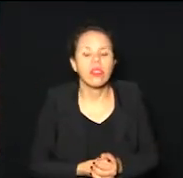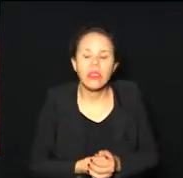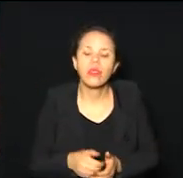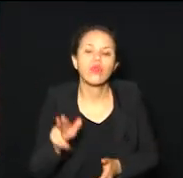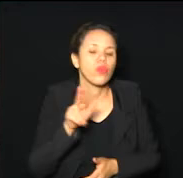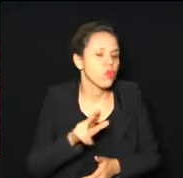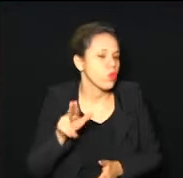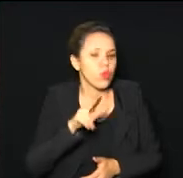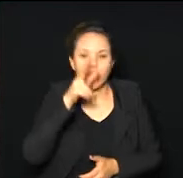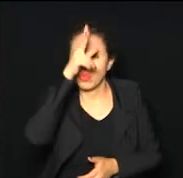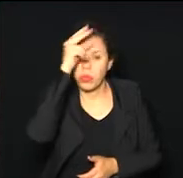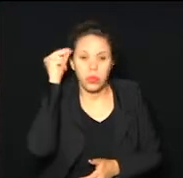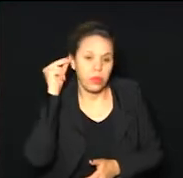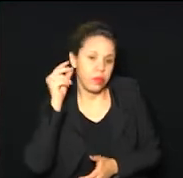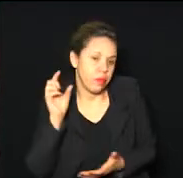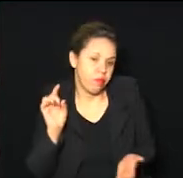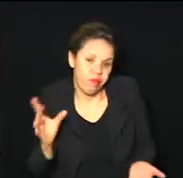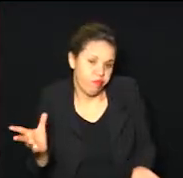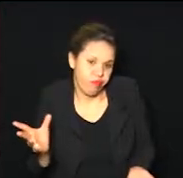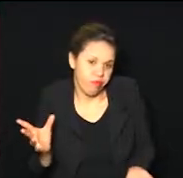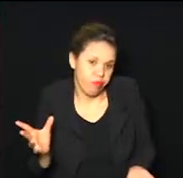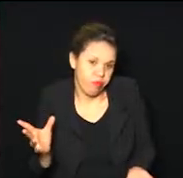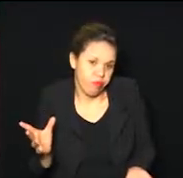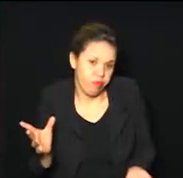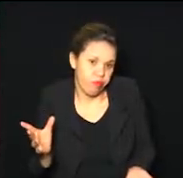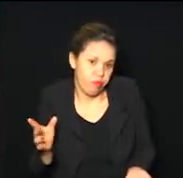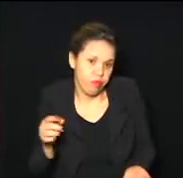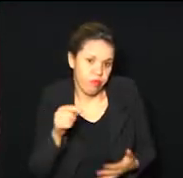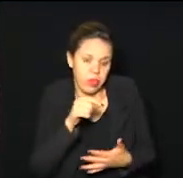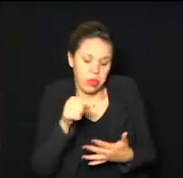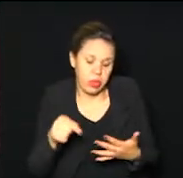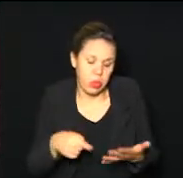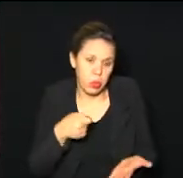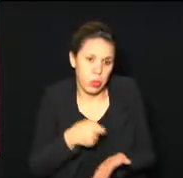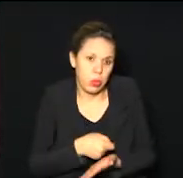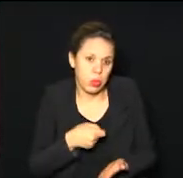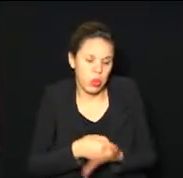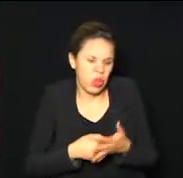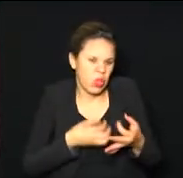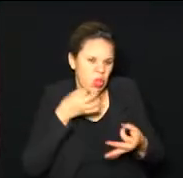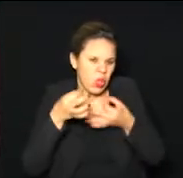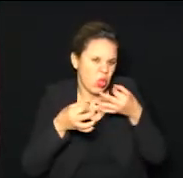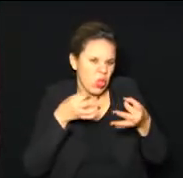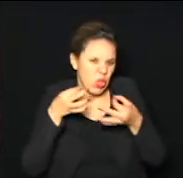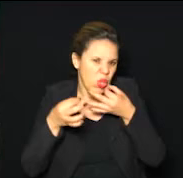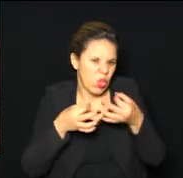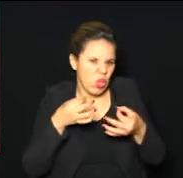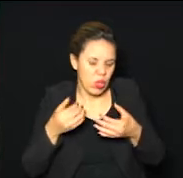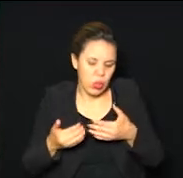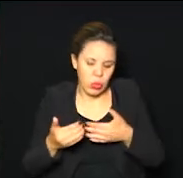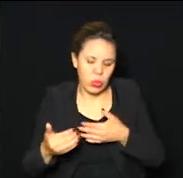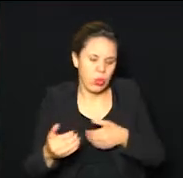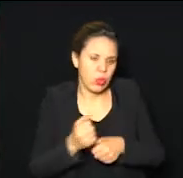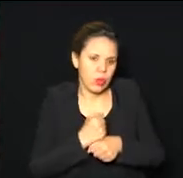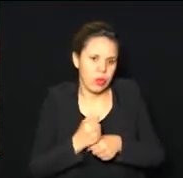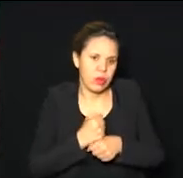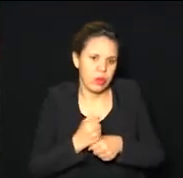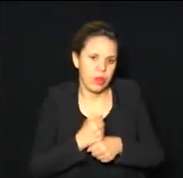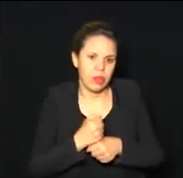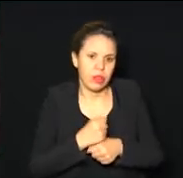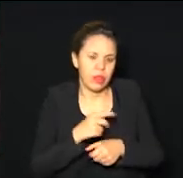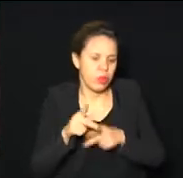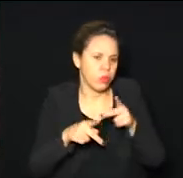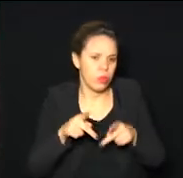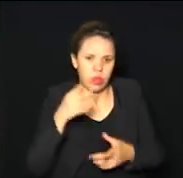as universidades públicas. Aquelas que foram duramente criticadas durante esses últimos anos,